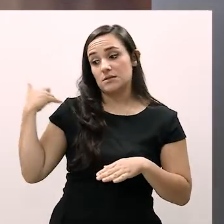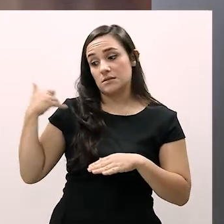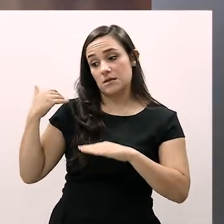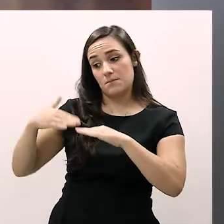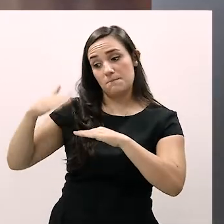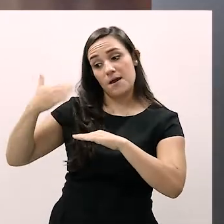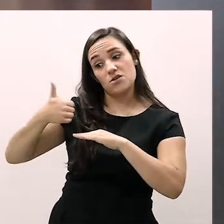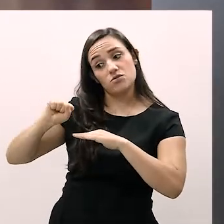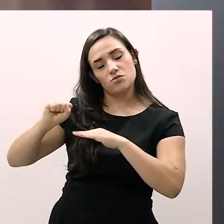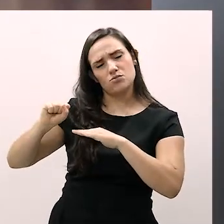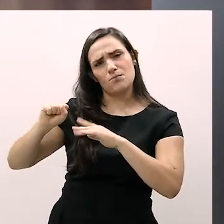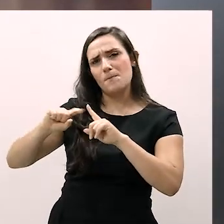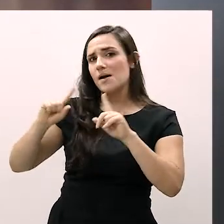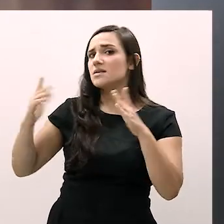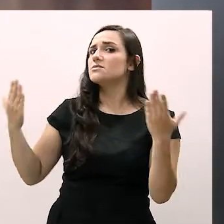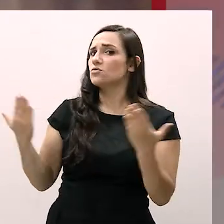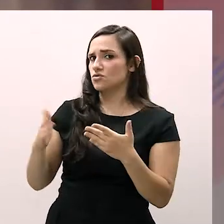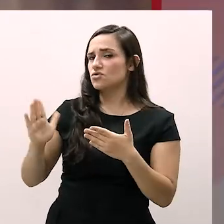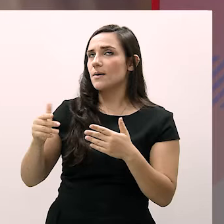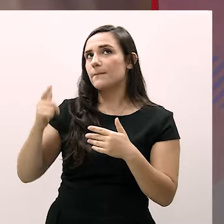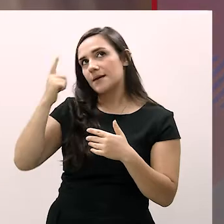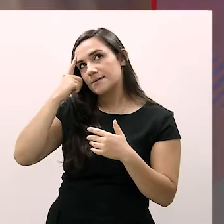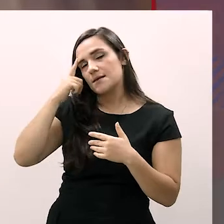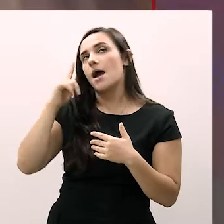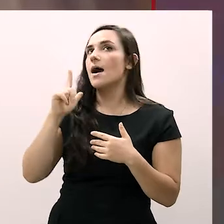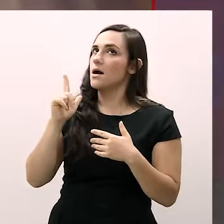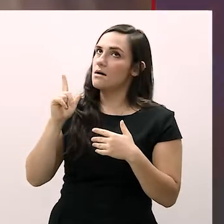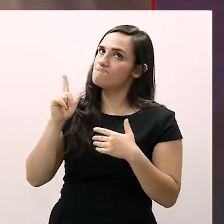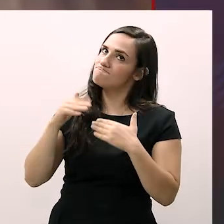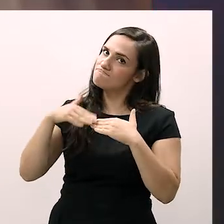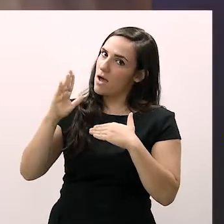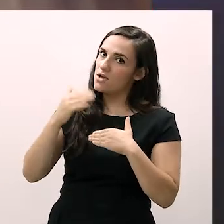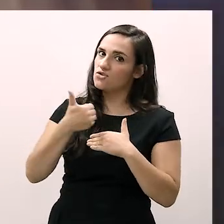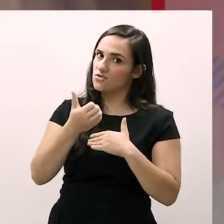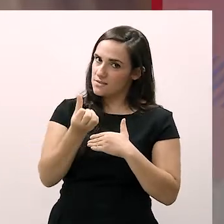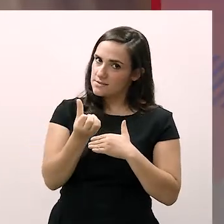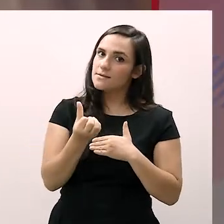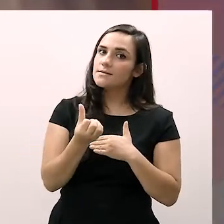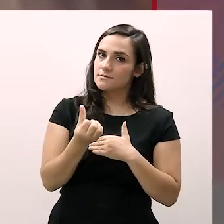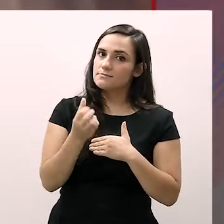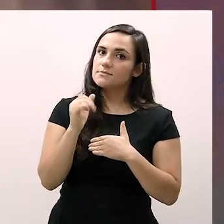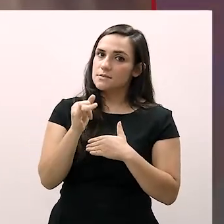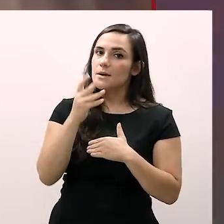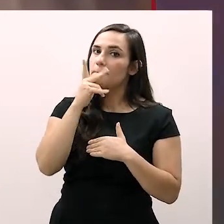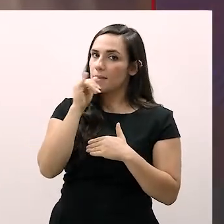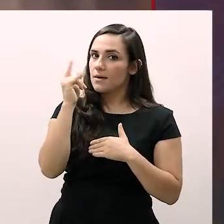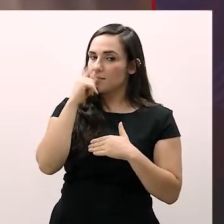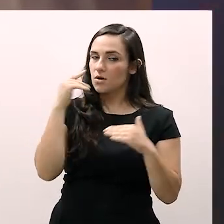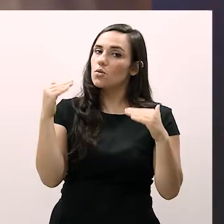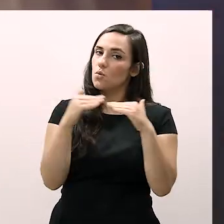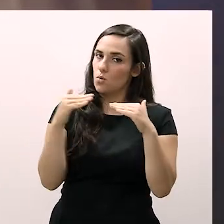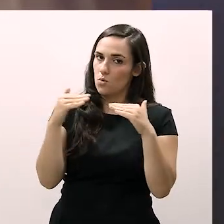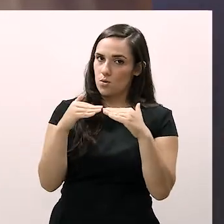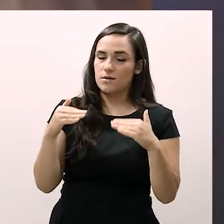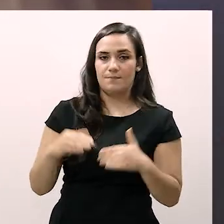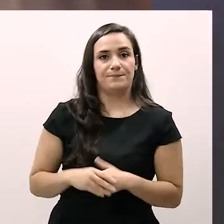cogita pacientes acima de 16 anos, com o consentimento dos